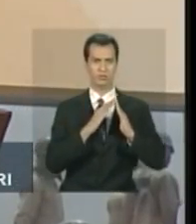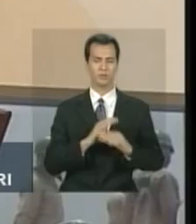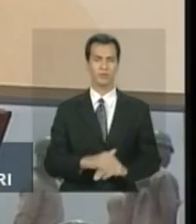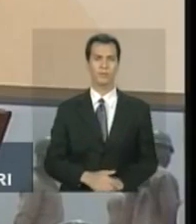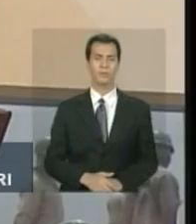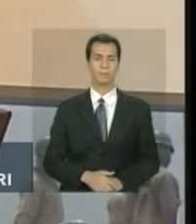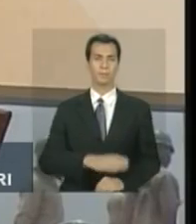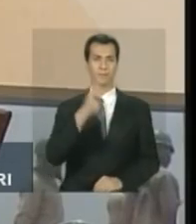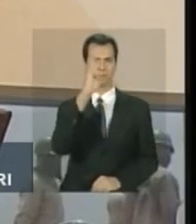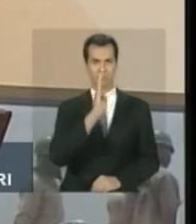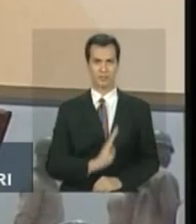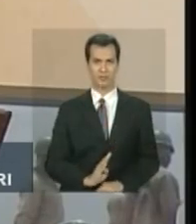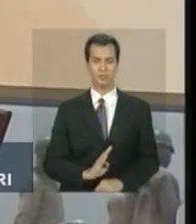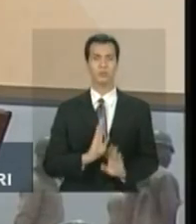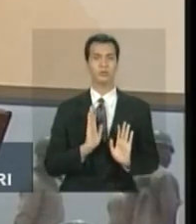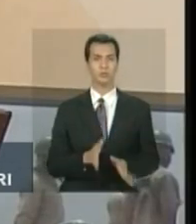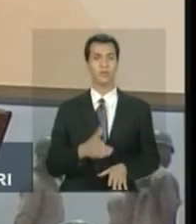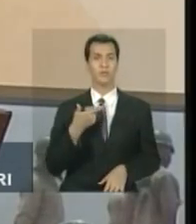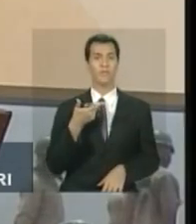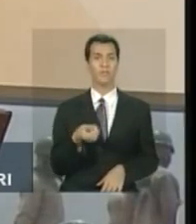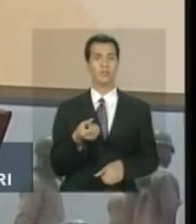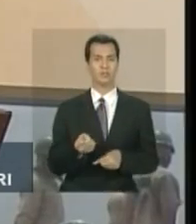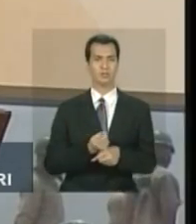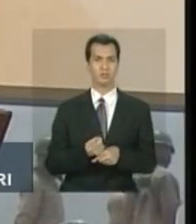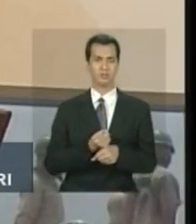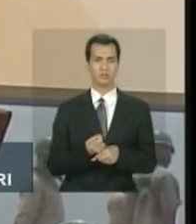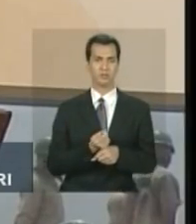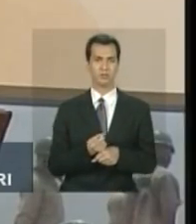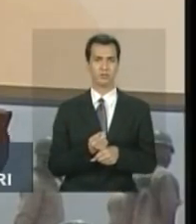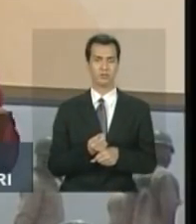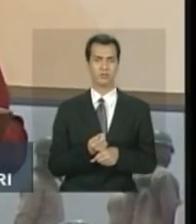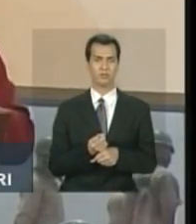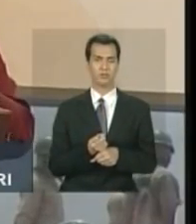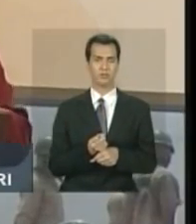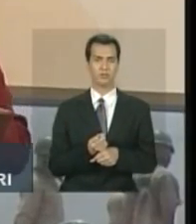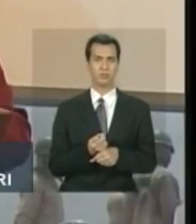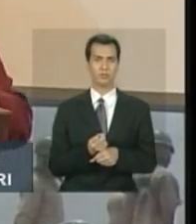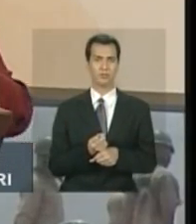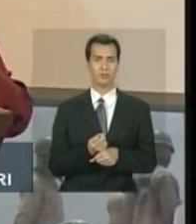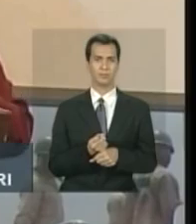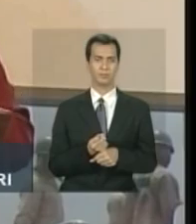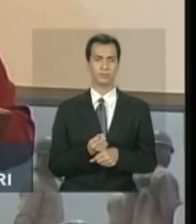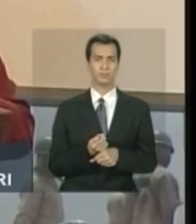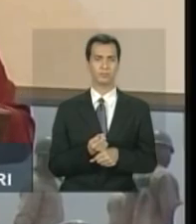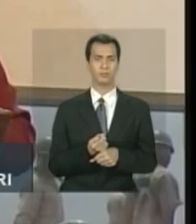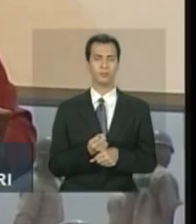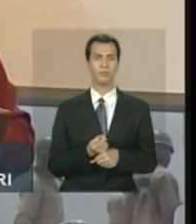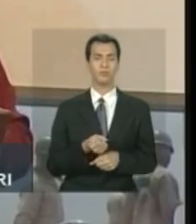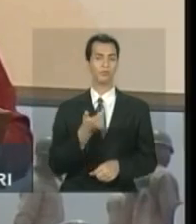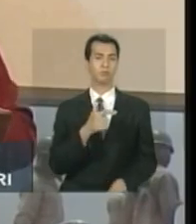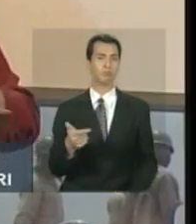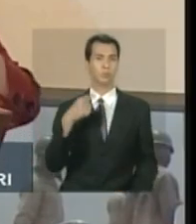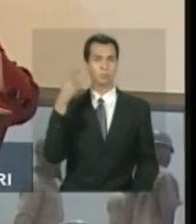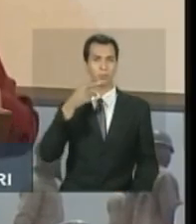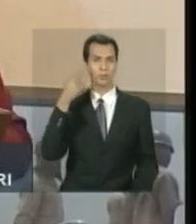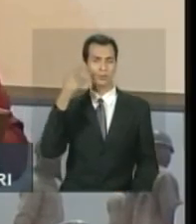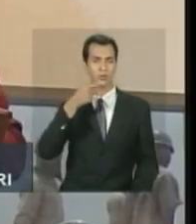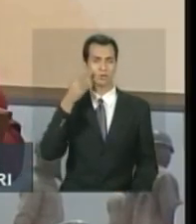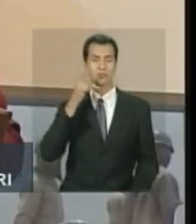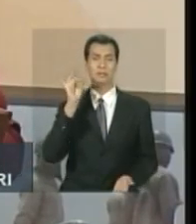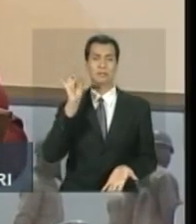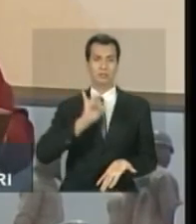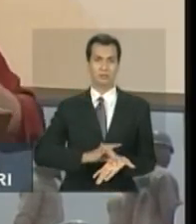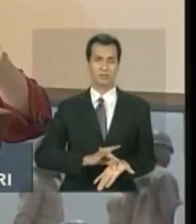O Brasil passou mais de 20 anos sem ter uma política